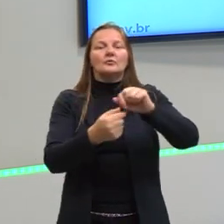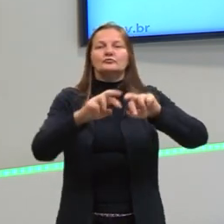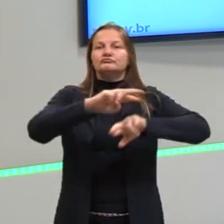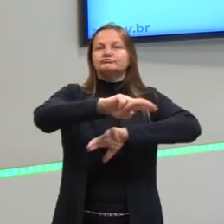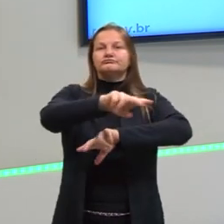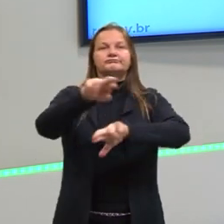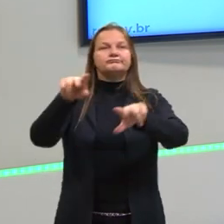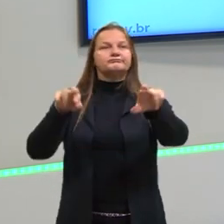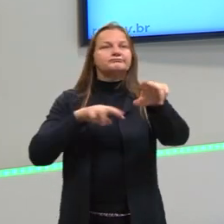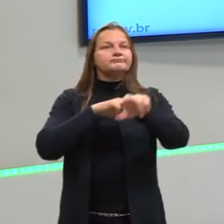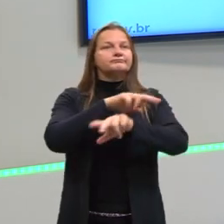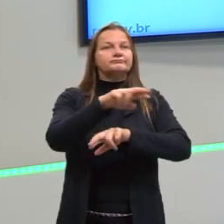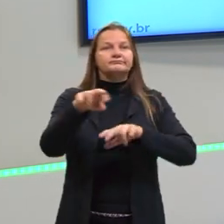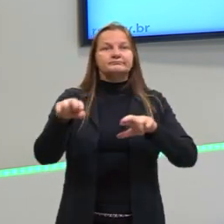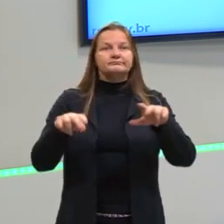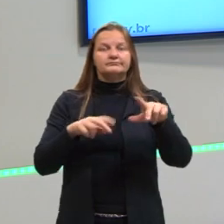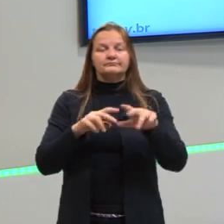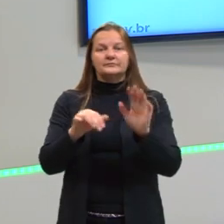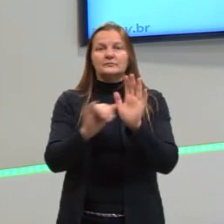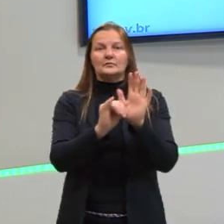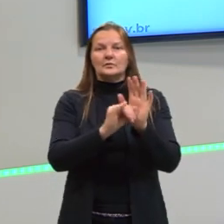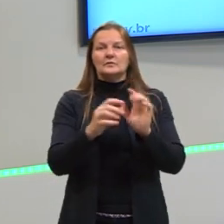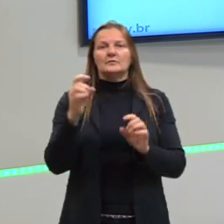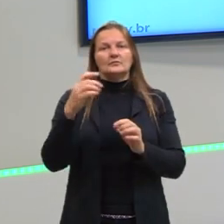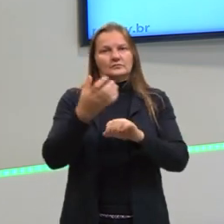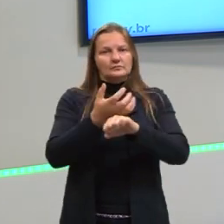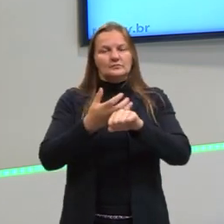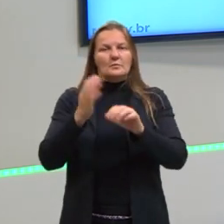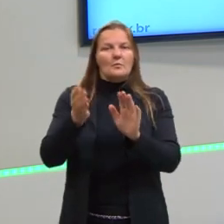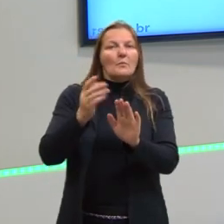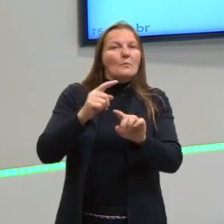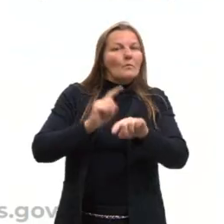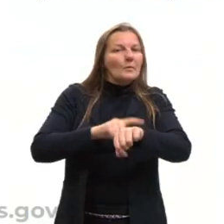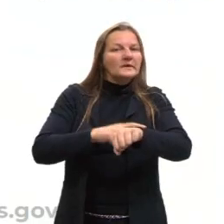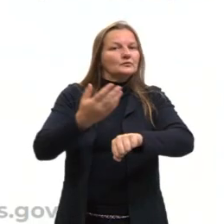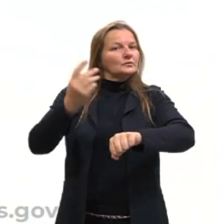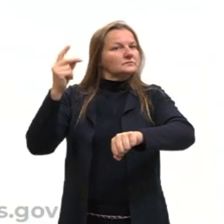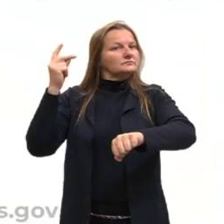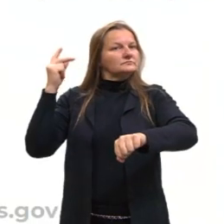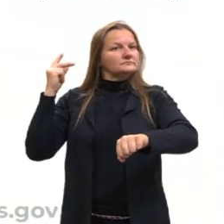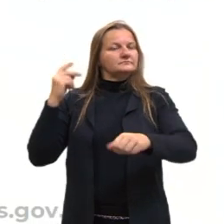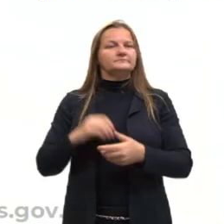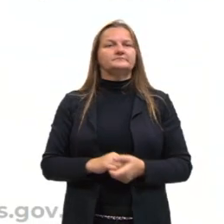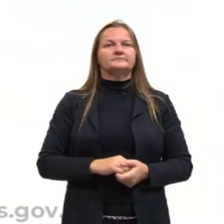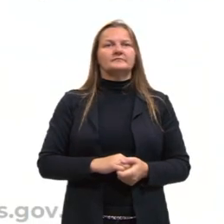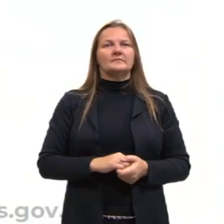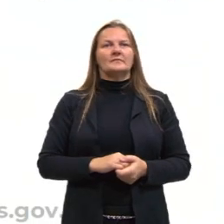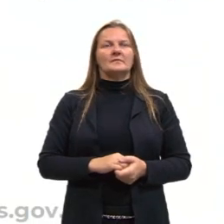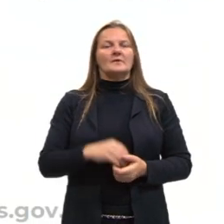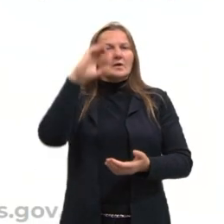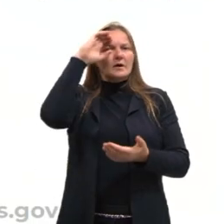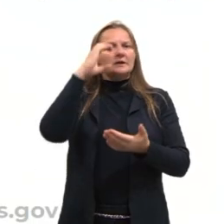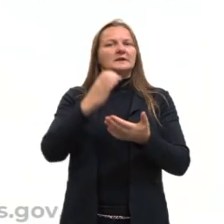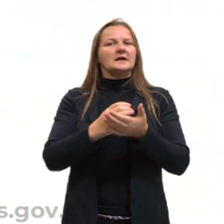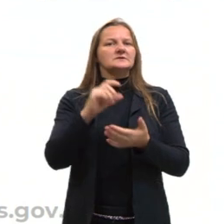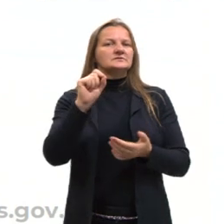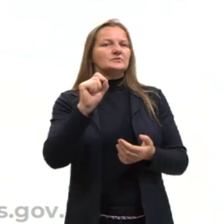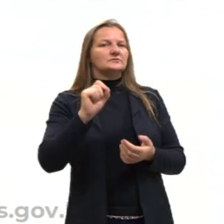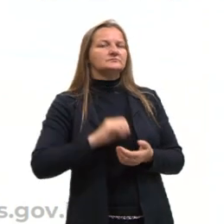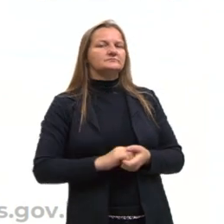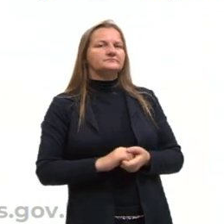esse mundo que não tem mais uma meta-narrativa como os demais períodos Olha nossa a nossa tese central de hoje